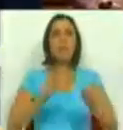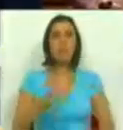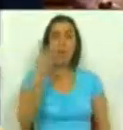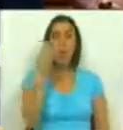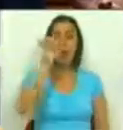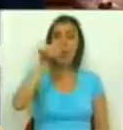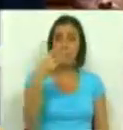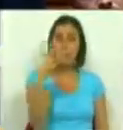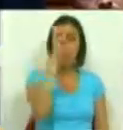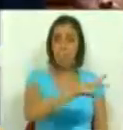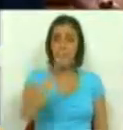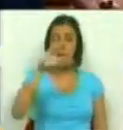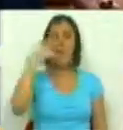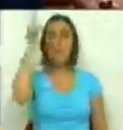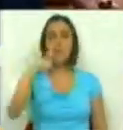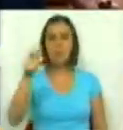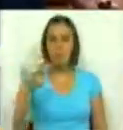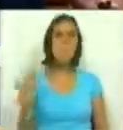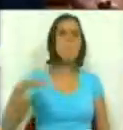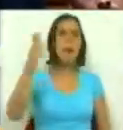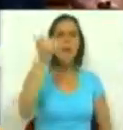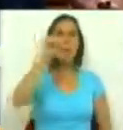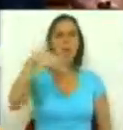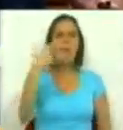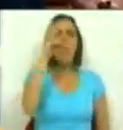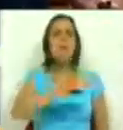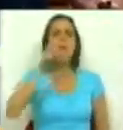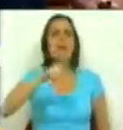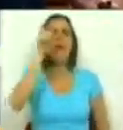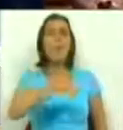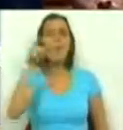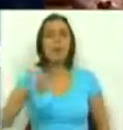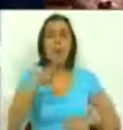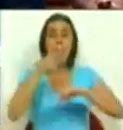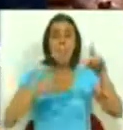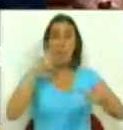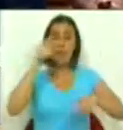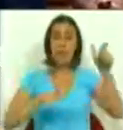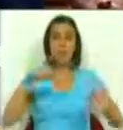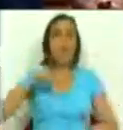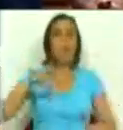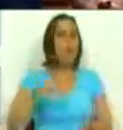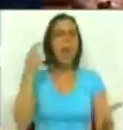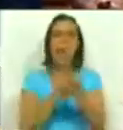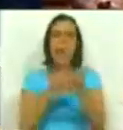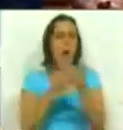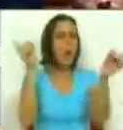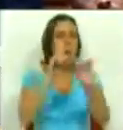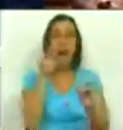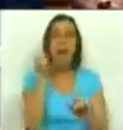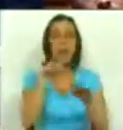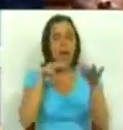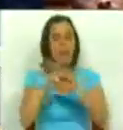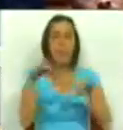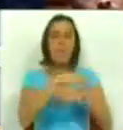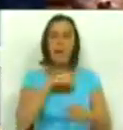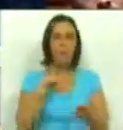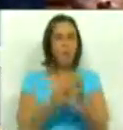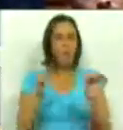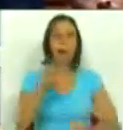cerca de 4,4 milhões de pessoas para mais de 5,1 milhões de pessoas. Metade da população portuguesa não paga taxas